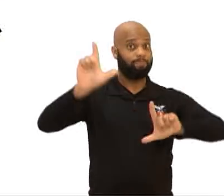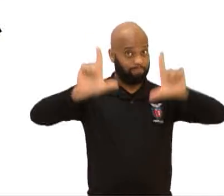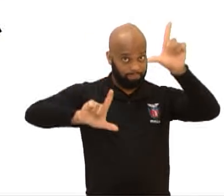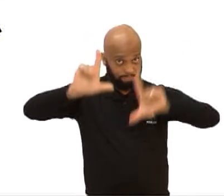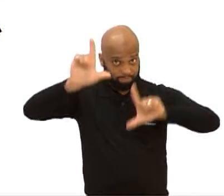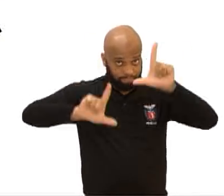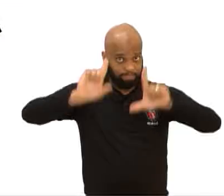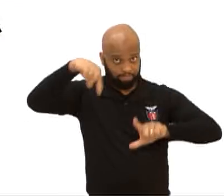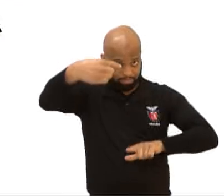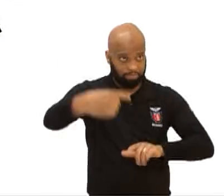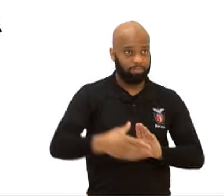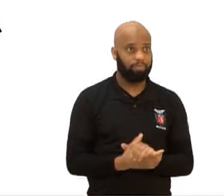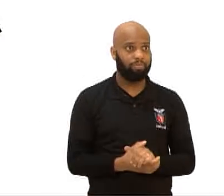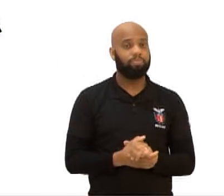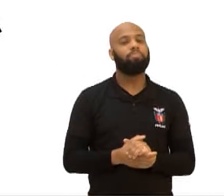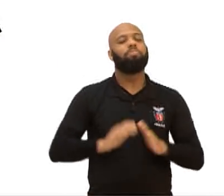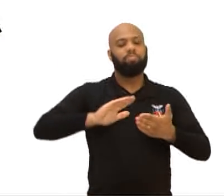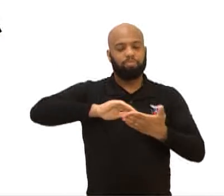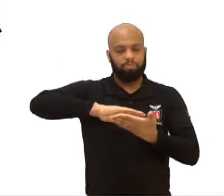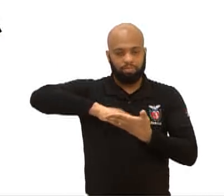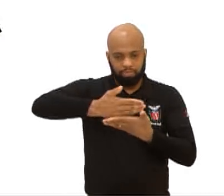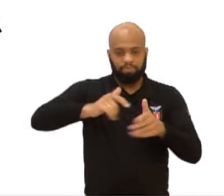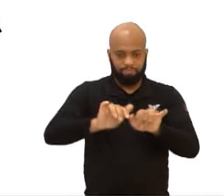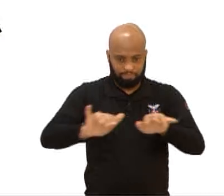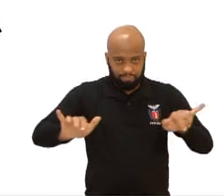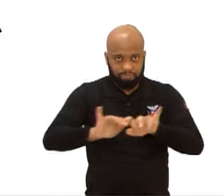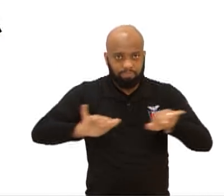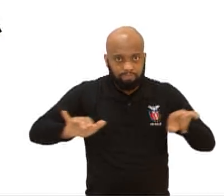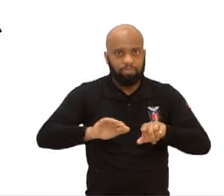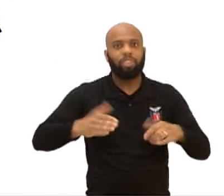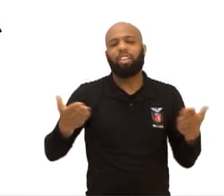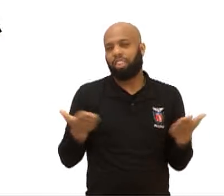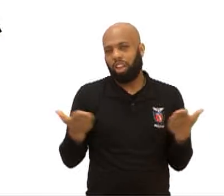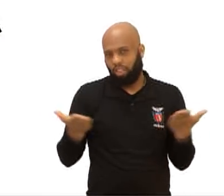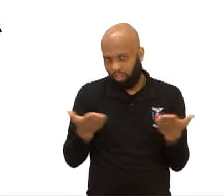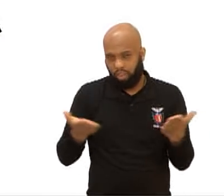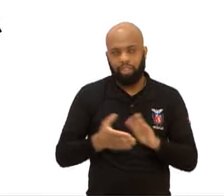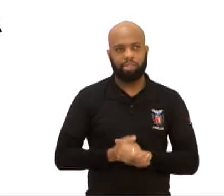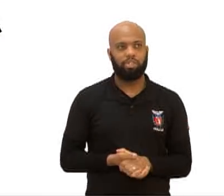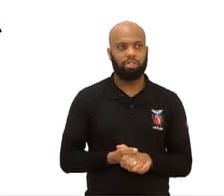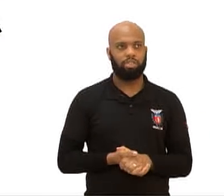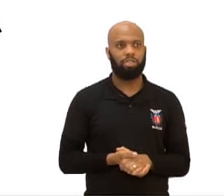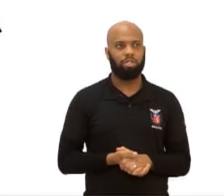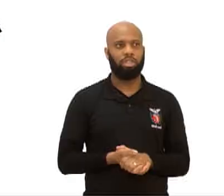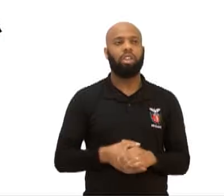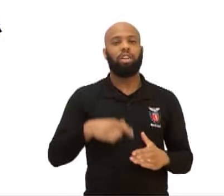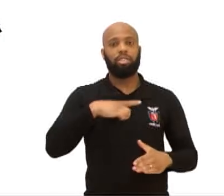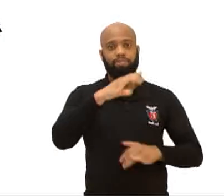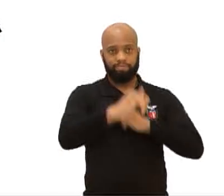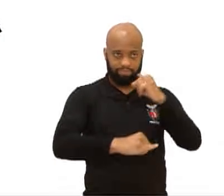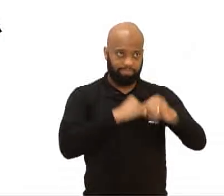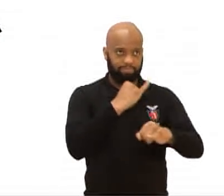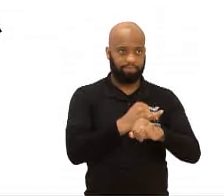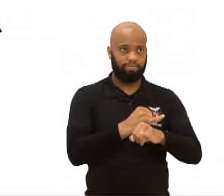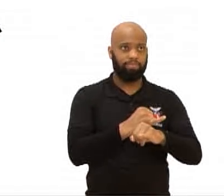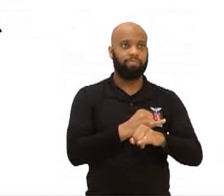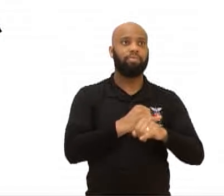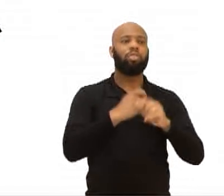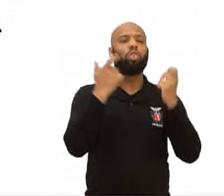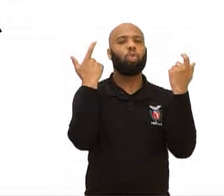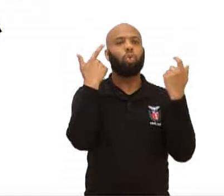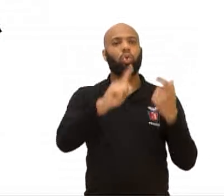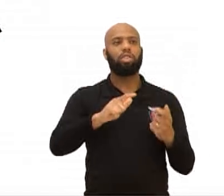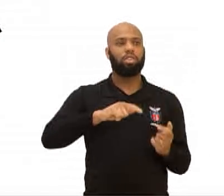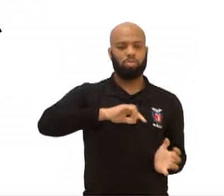televisão, o computador, e aí a gente já vem bem para a atualidade, a internet, que permitiu